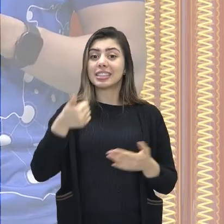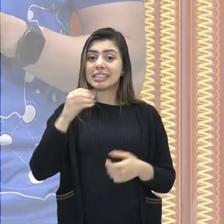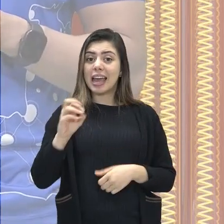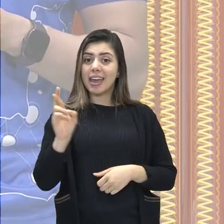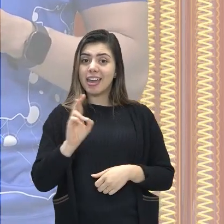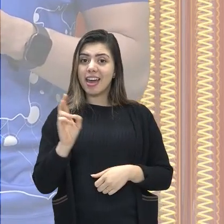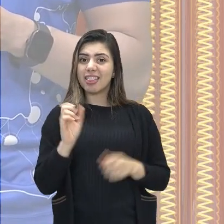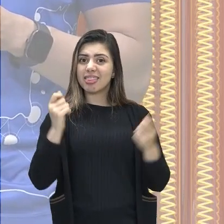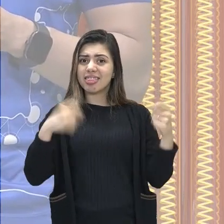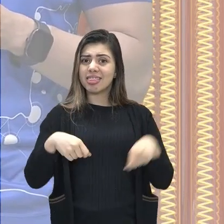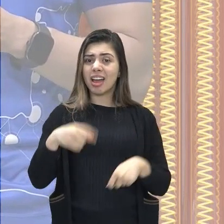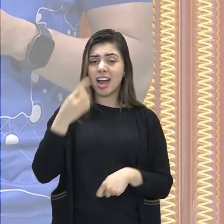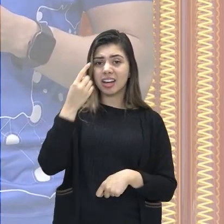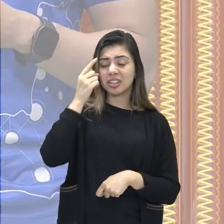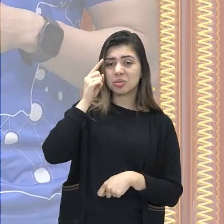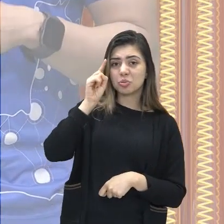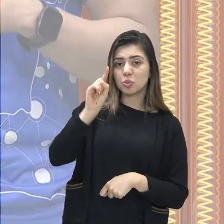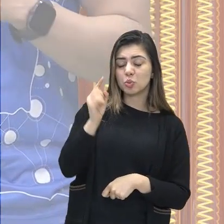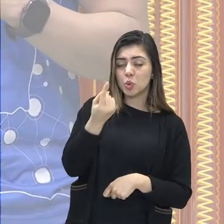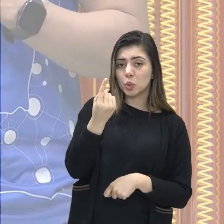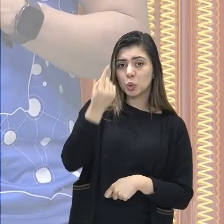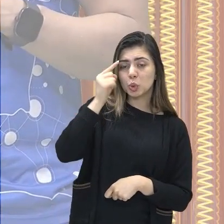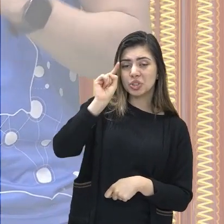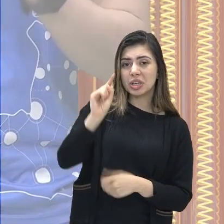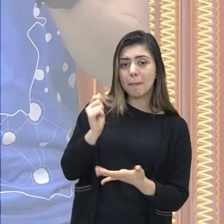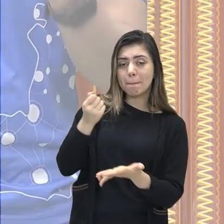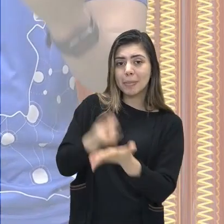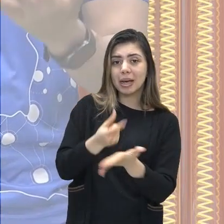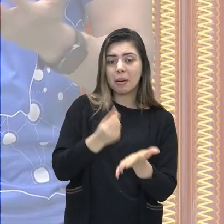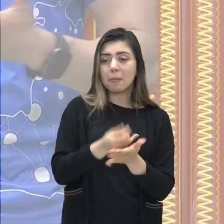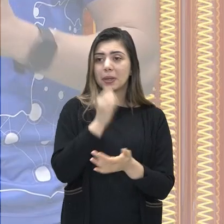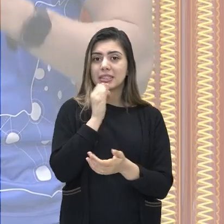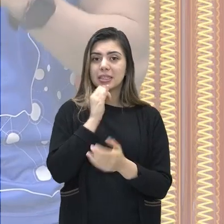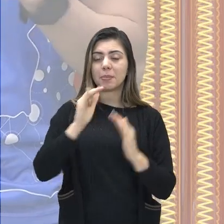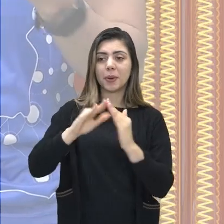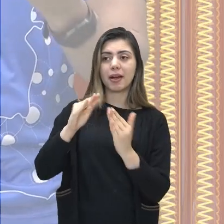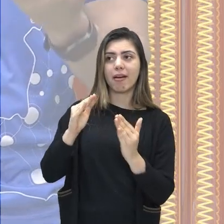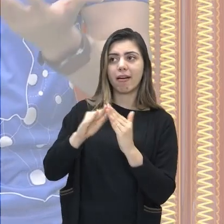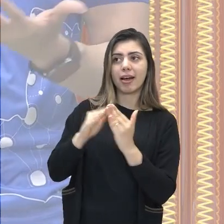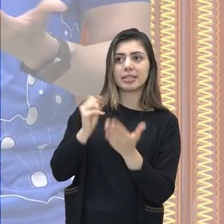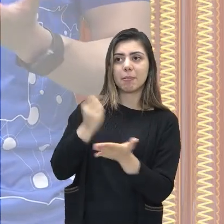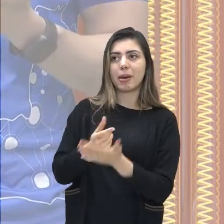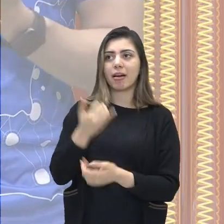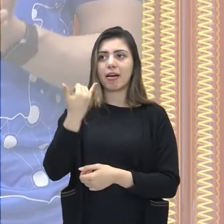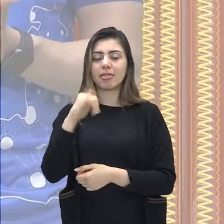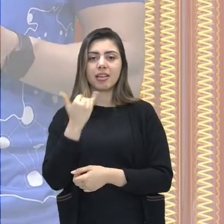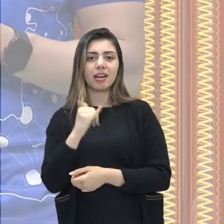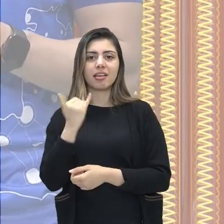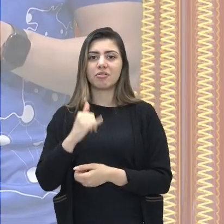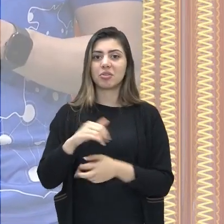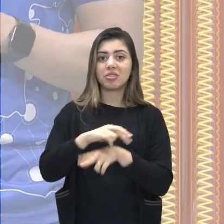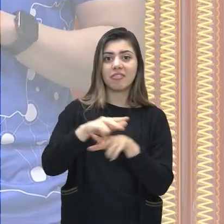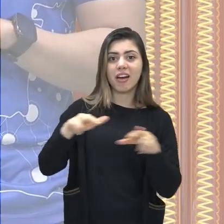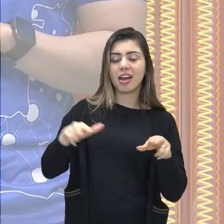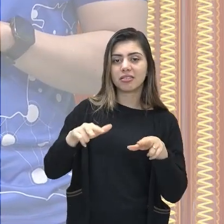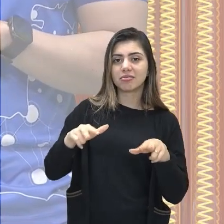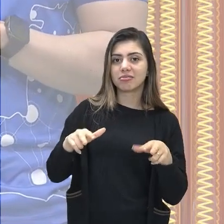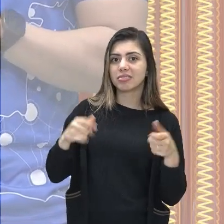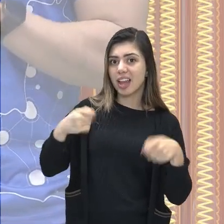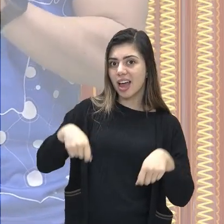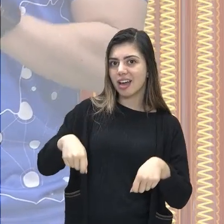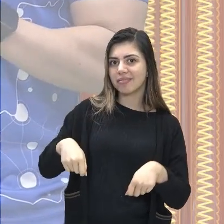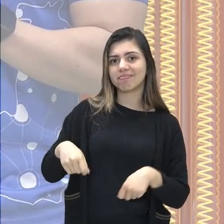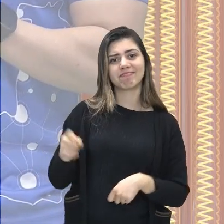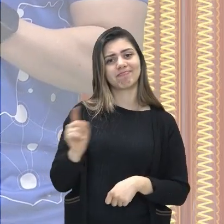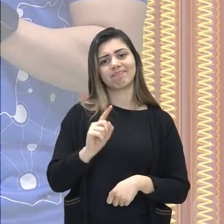daria para a gente passar um dia inteiro, né, isso, pagando contas como aluguel, luz, telefone, uma série de contas que a gente precisa pagar? Não daria,